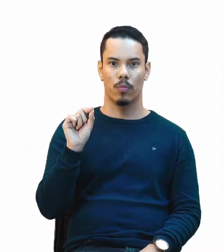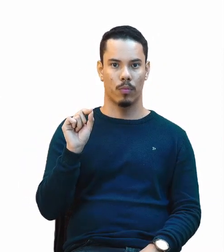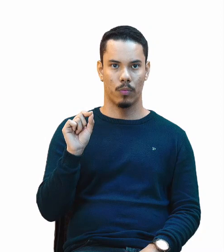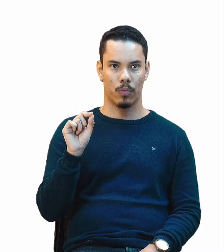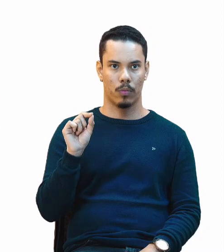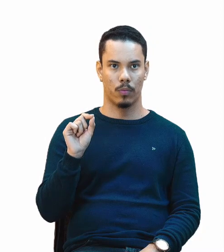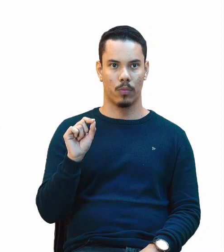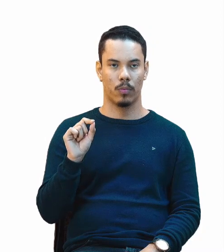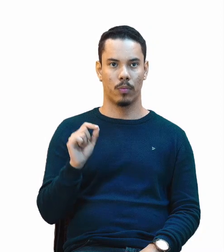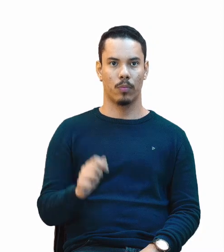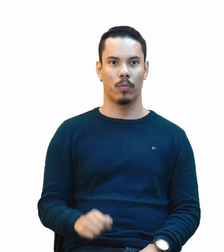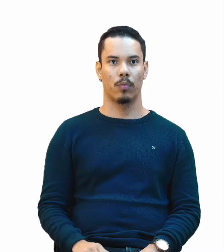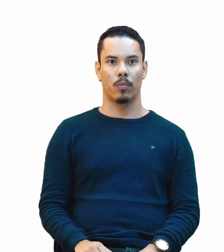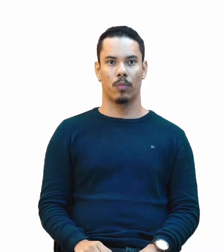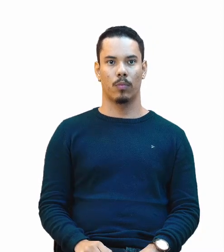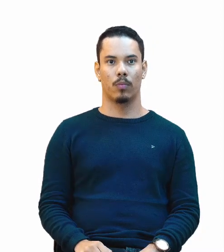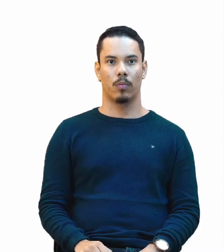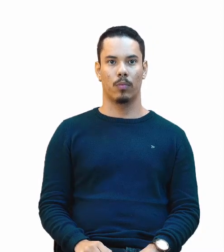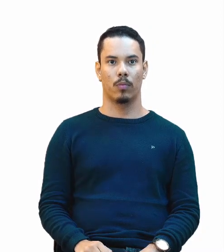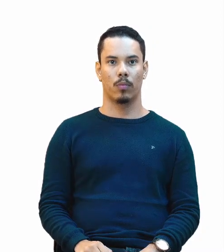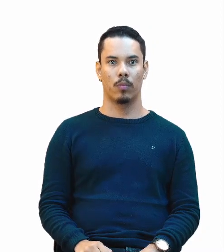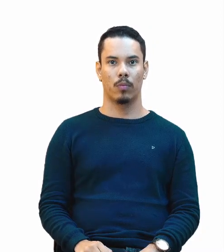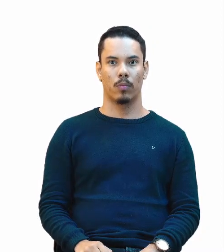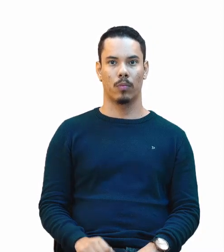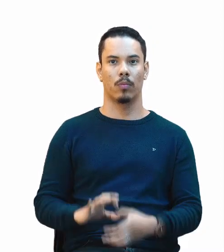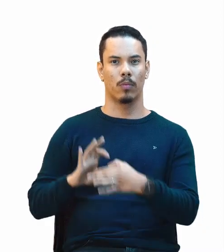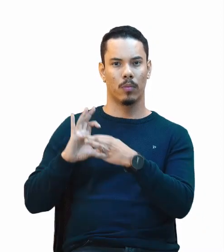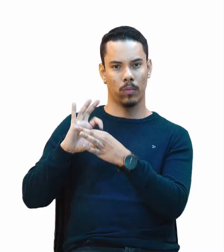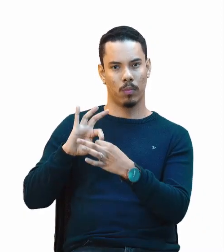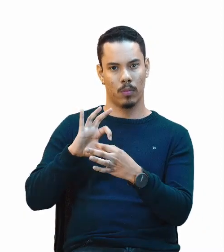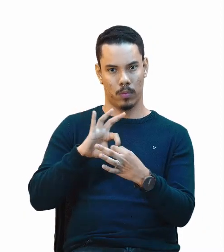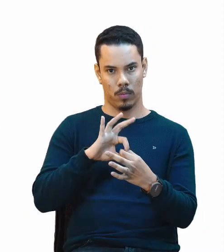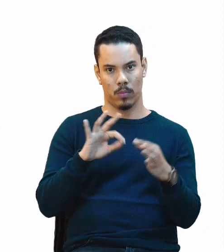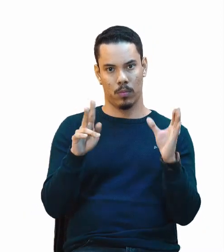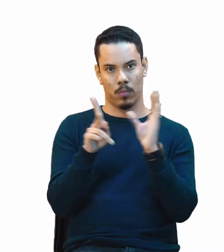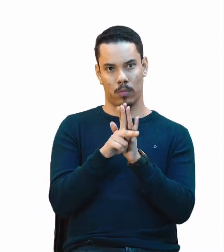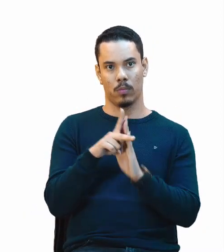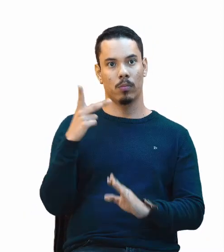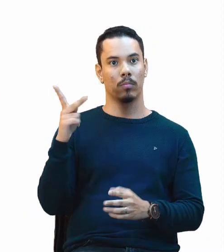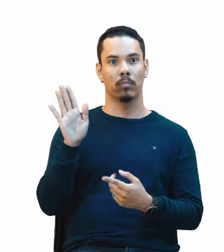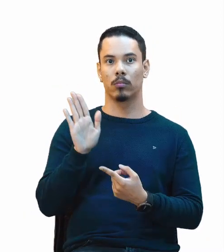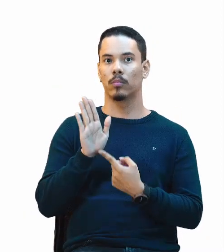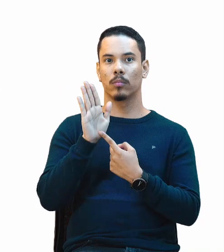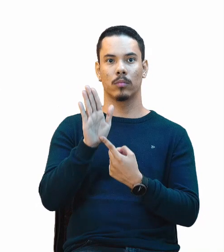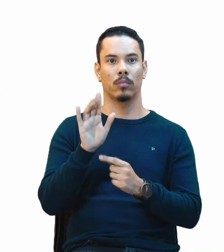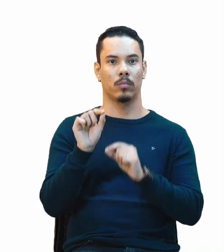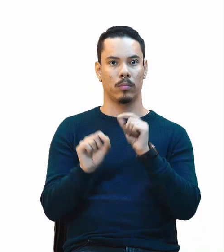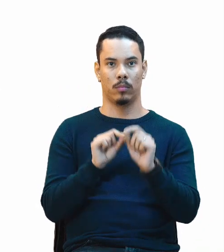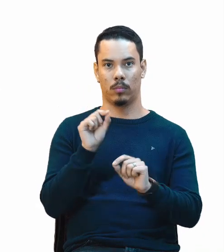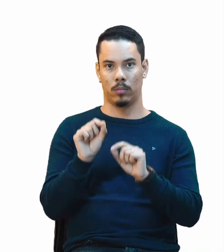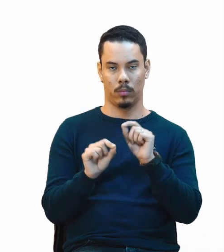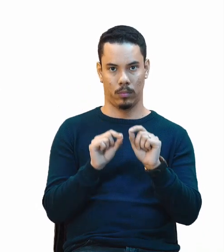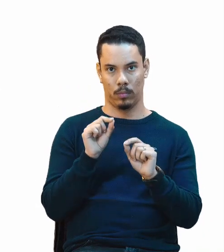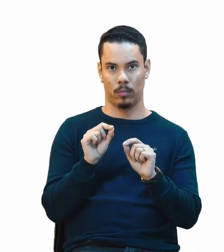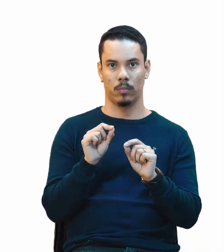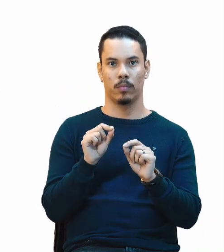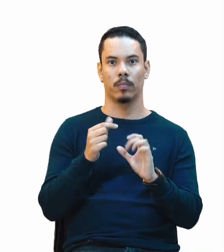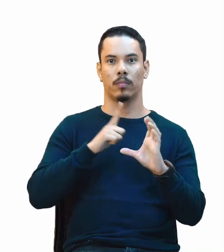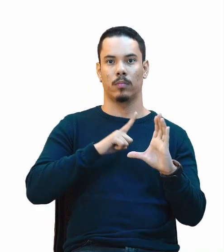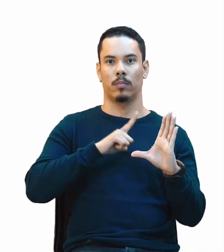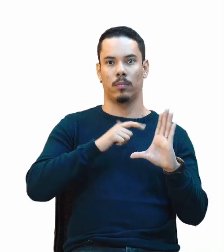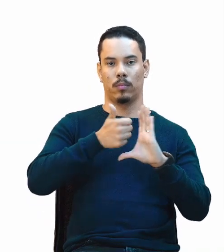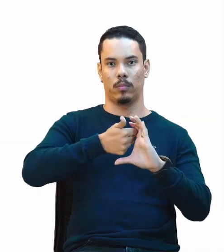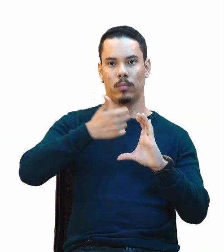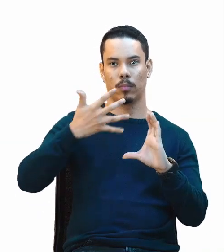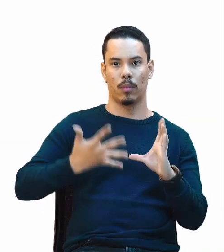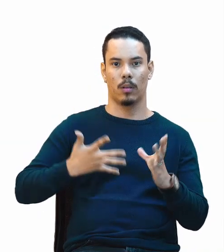o que esse contexto, esse pensamento de Tales vai apresentar? Ele é caracterizado do pensamento por